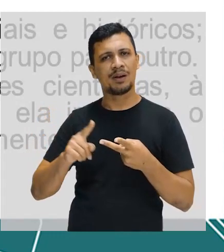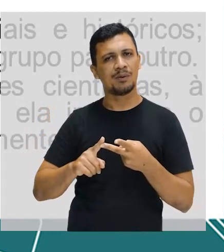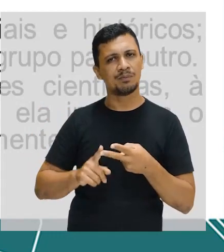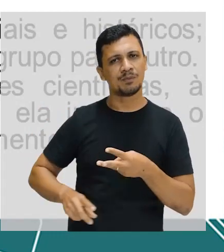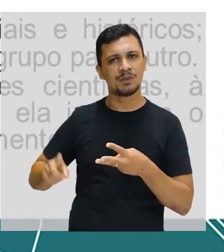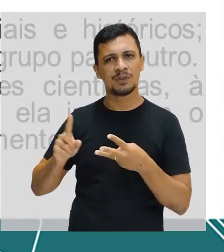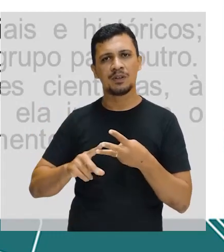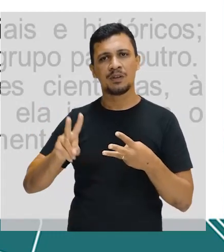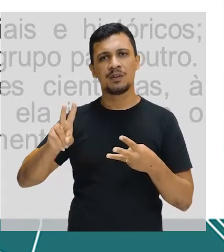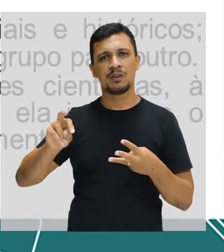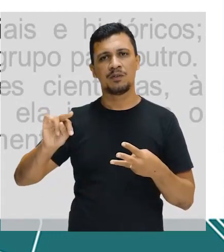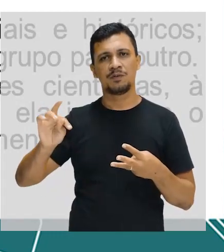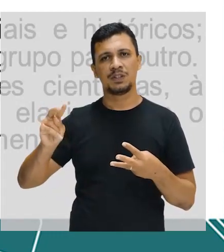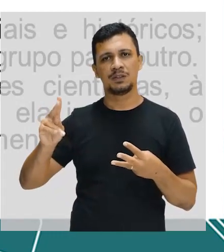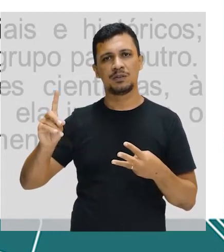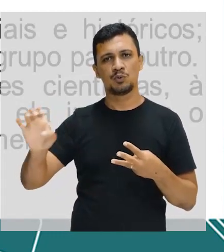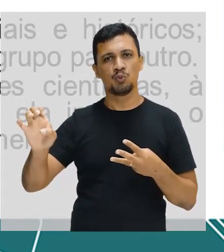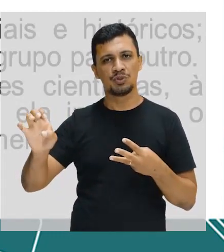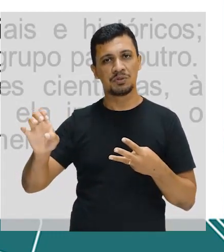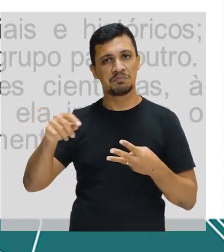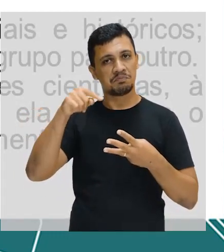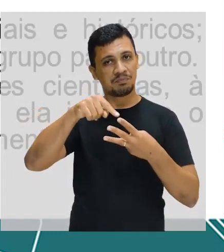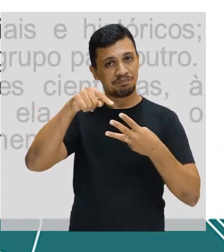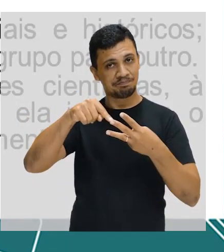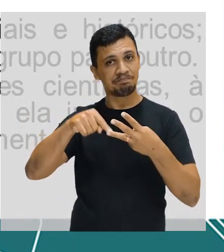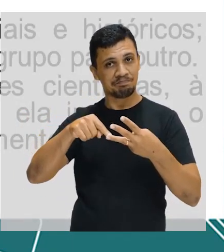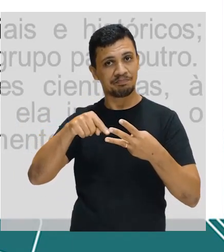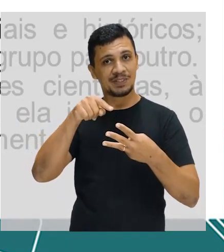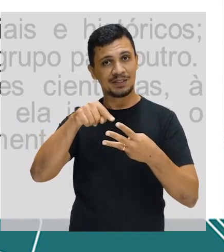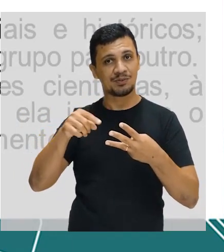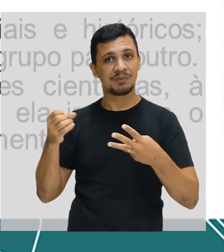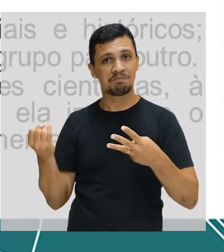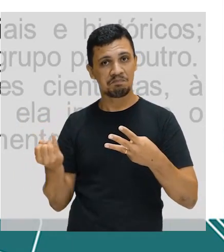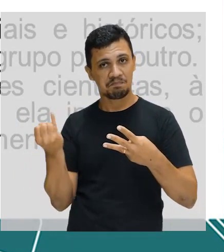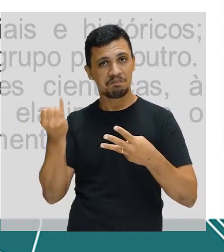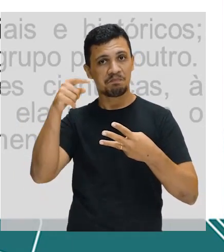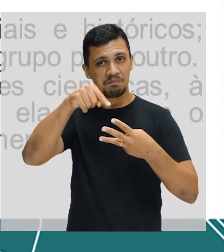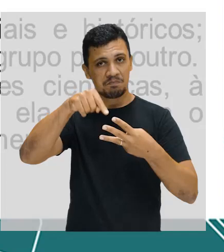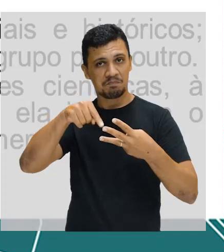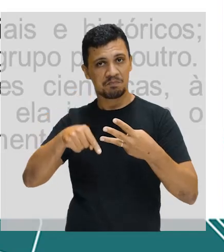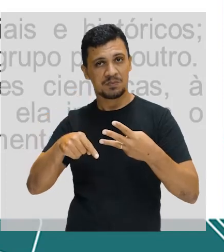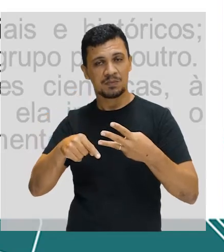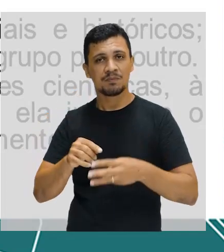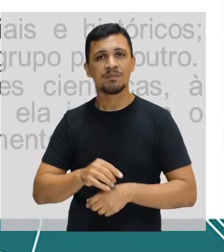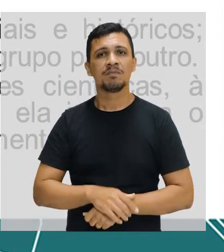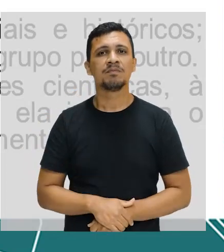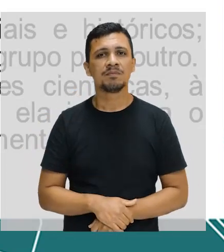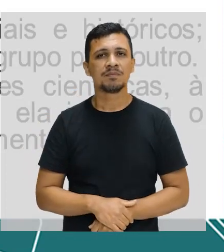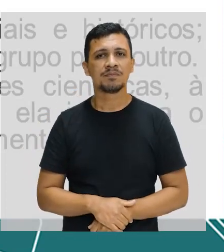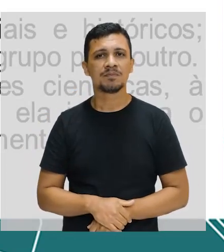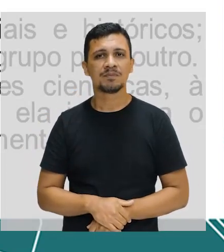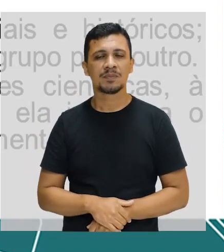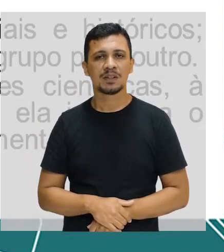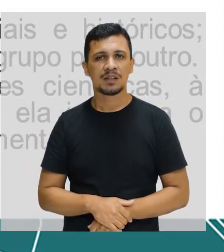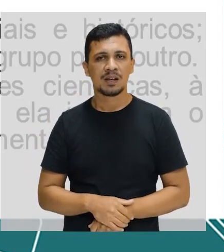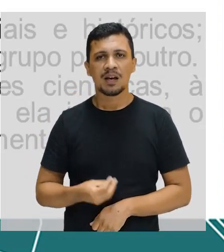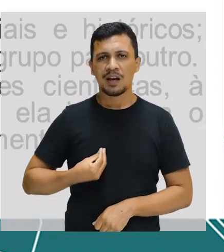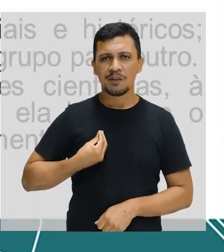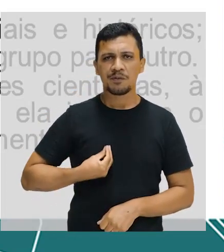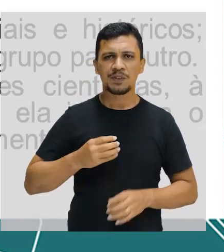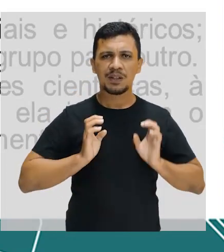afirmar. Vamos agora pegar ética, moral, virtude, certo? Vamos lá. A vida